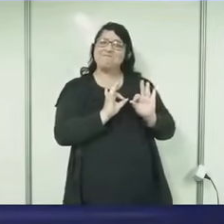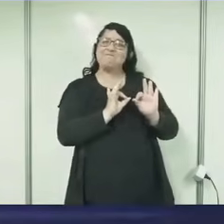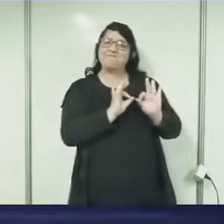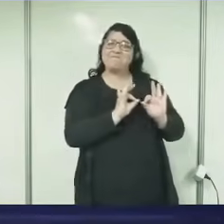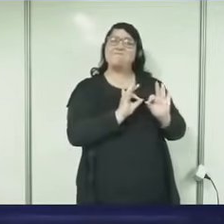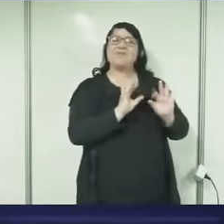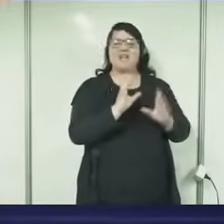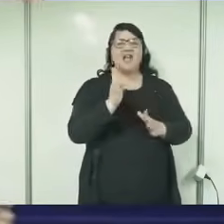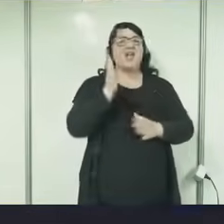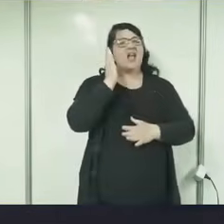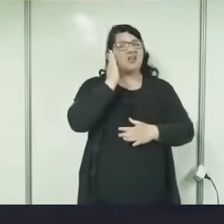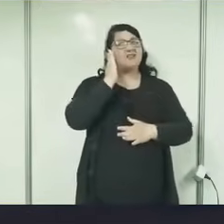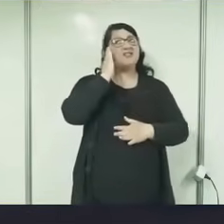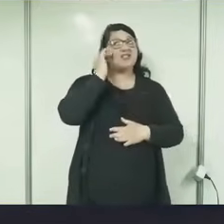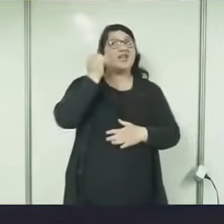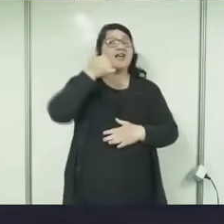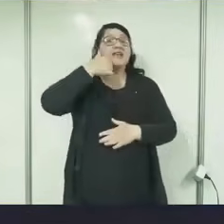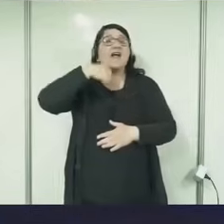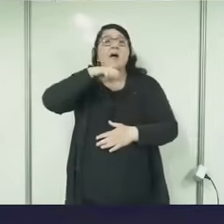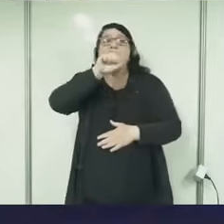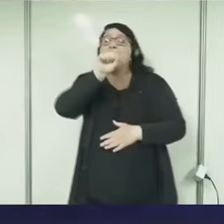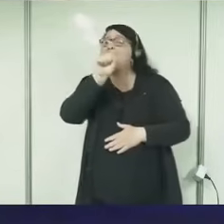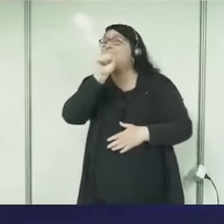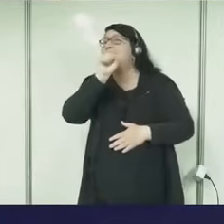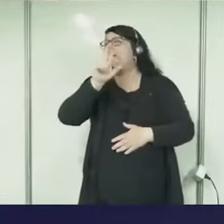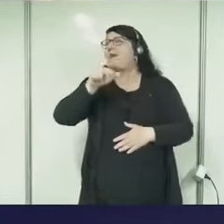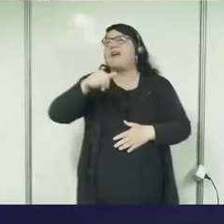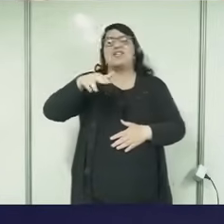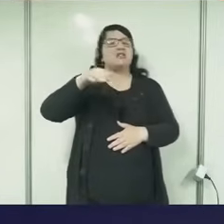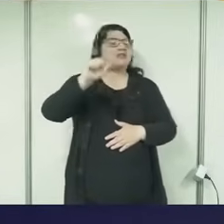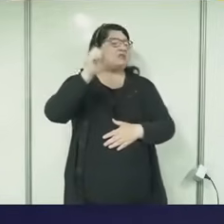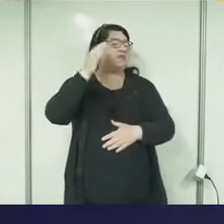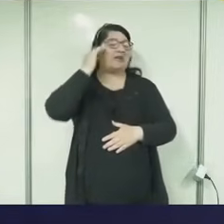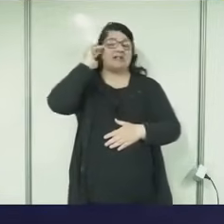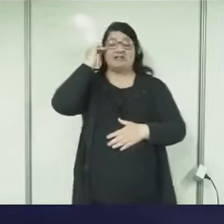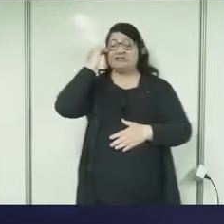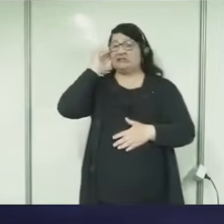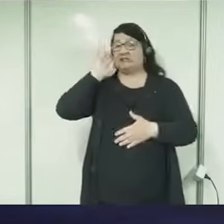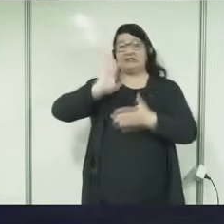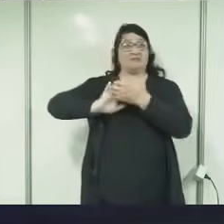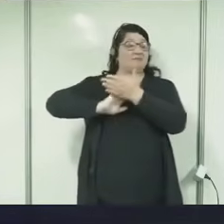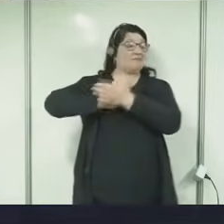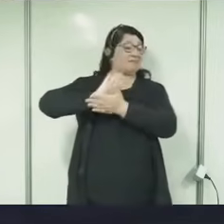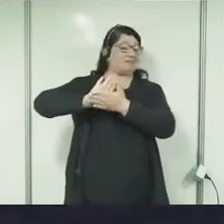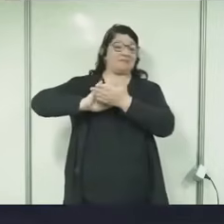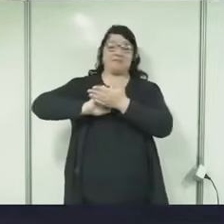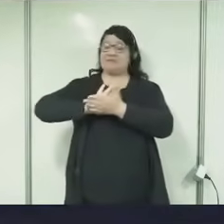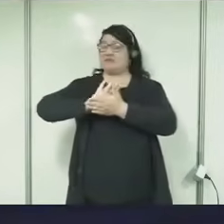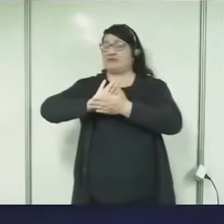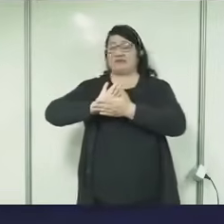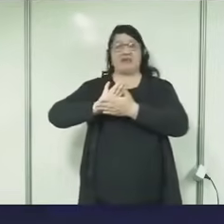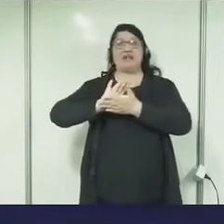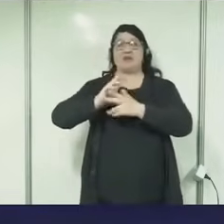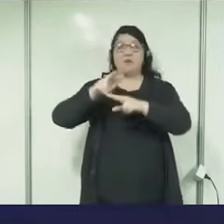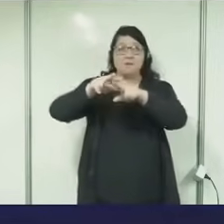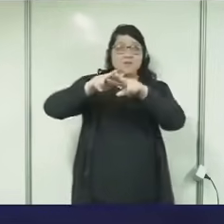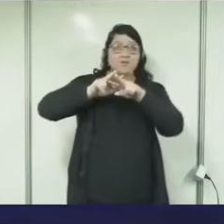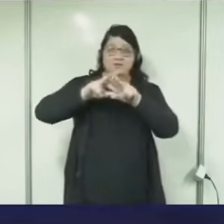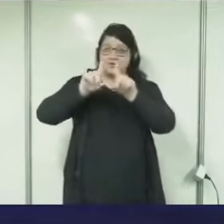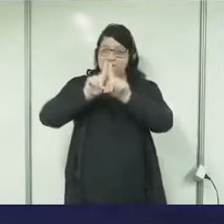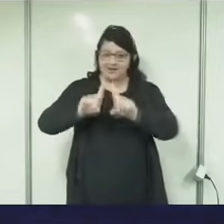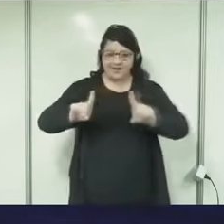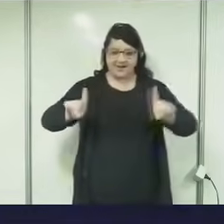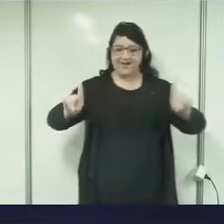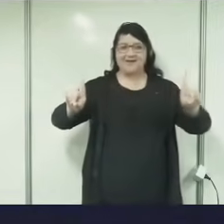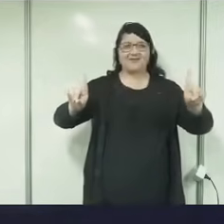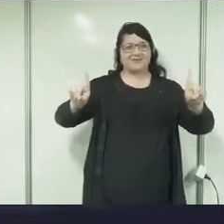Eu sei que ela nunca compreendeu os meus motivos de sair de lá, mas